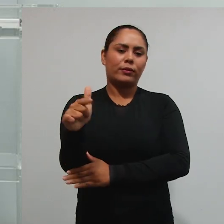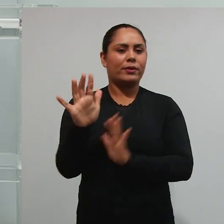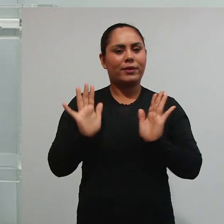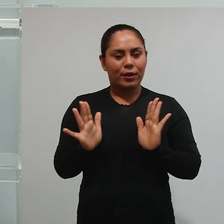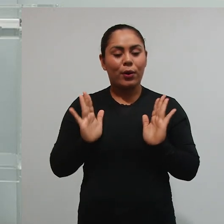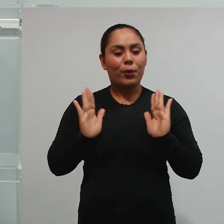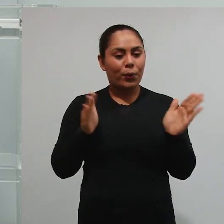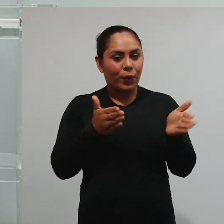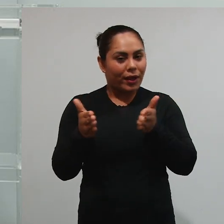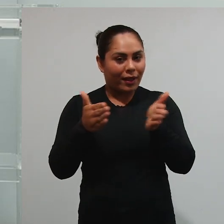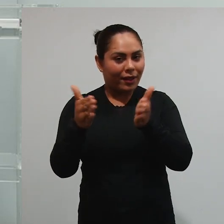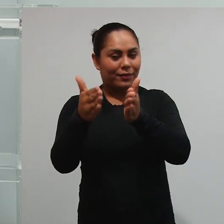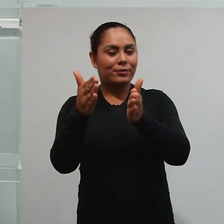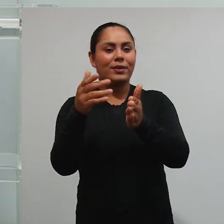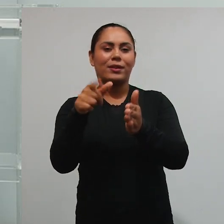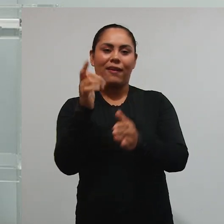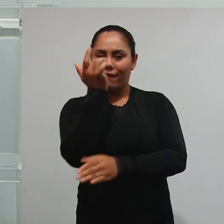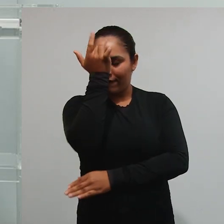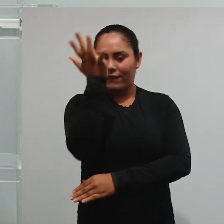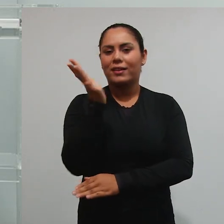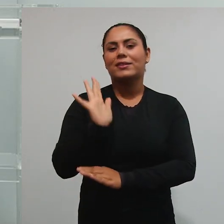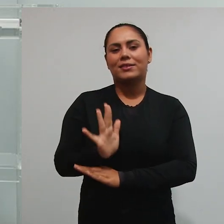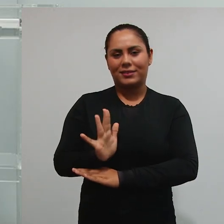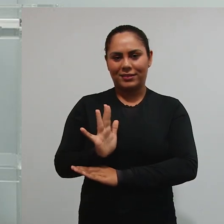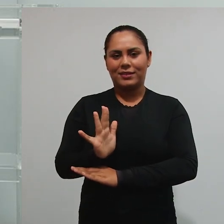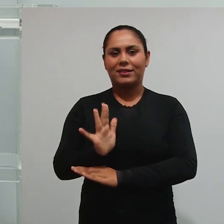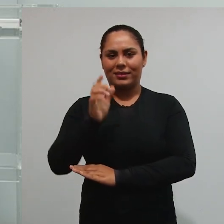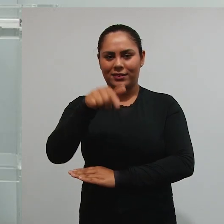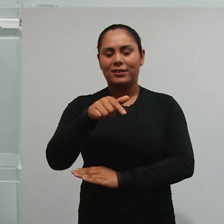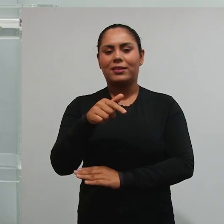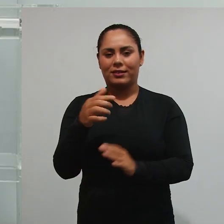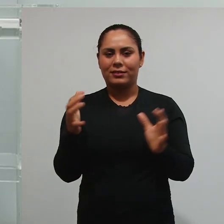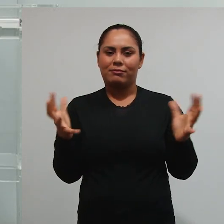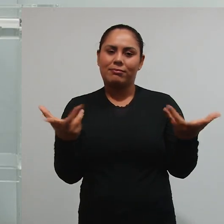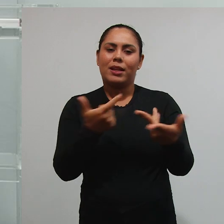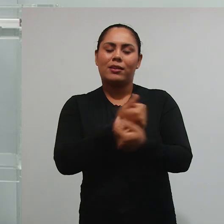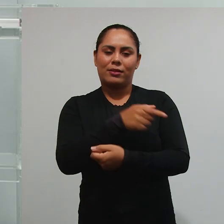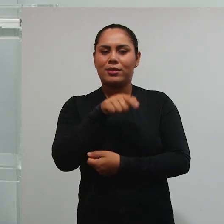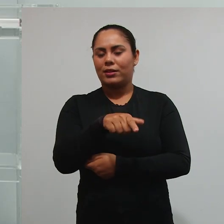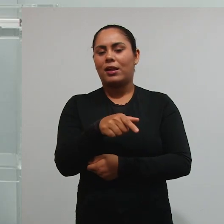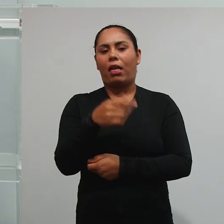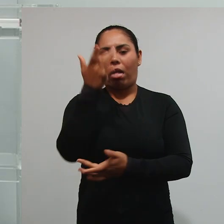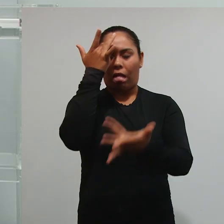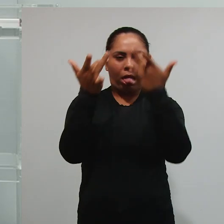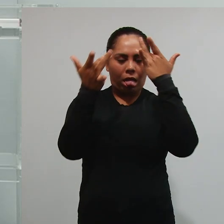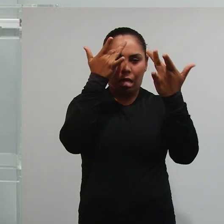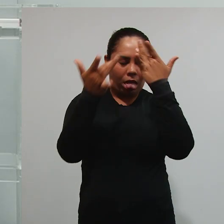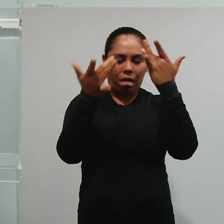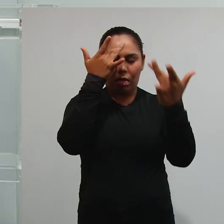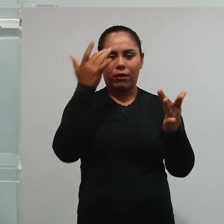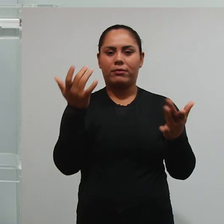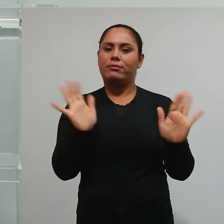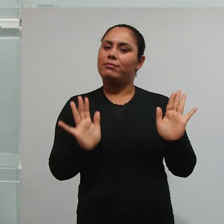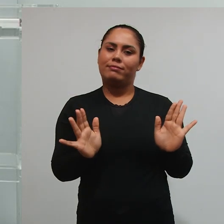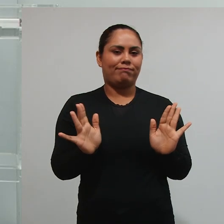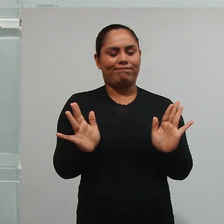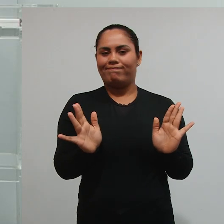Aliás, o caminho mais fácil, o mais execuível é esse, do que você decorar e saber,